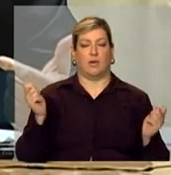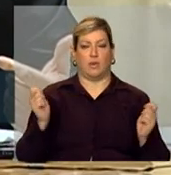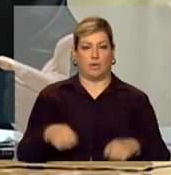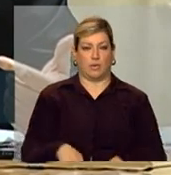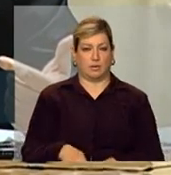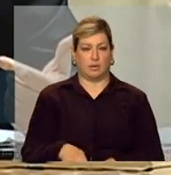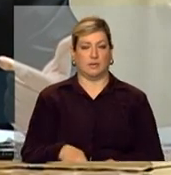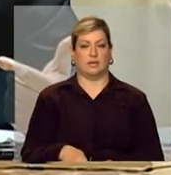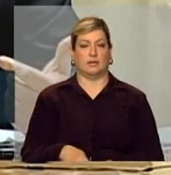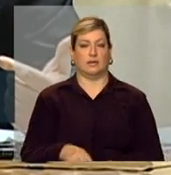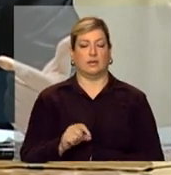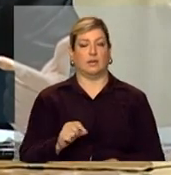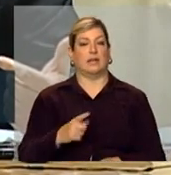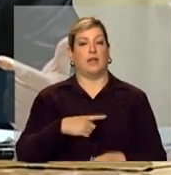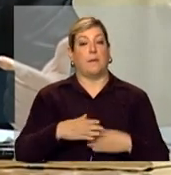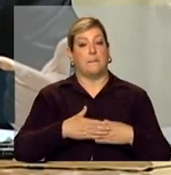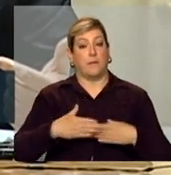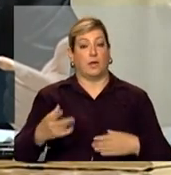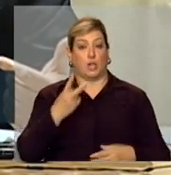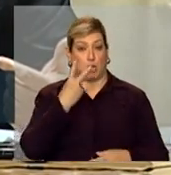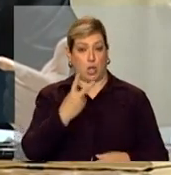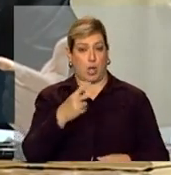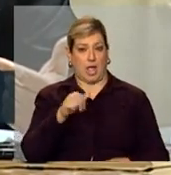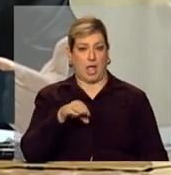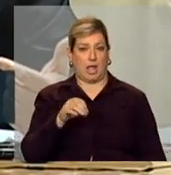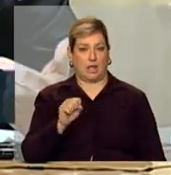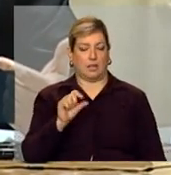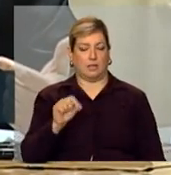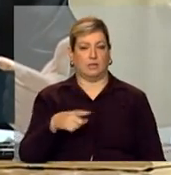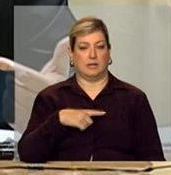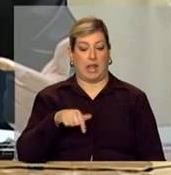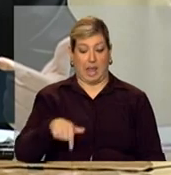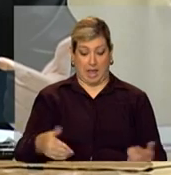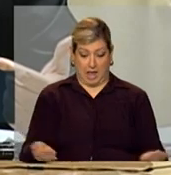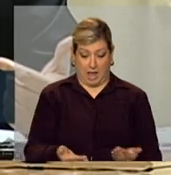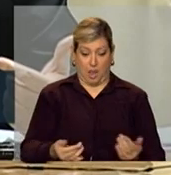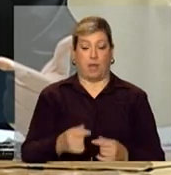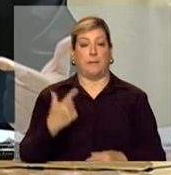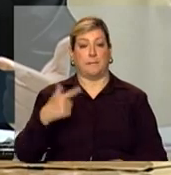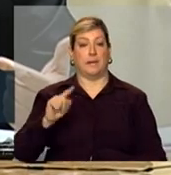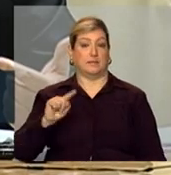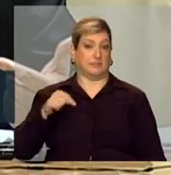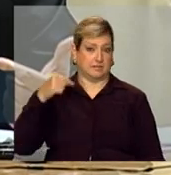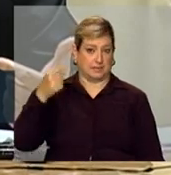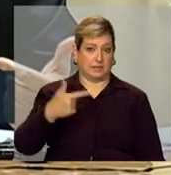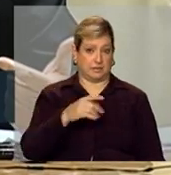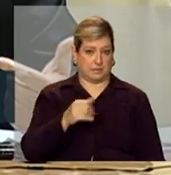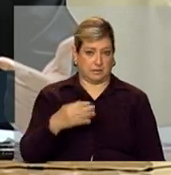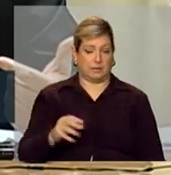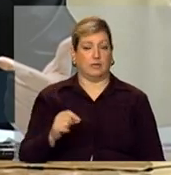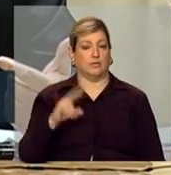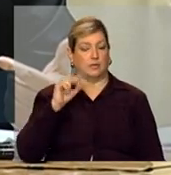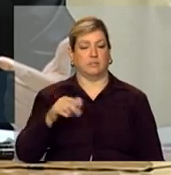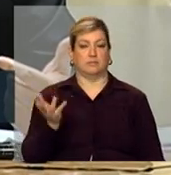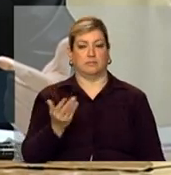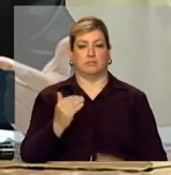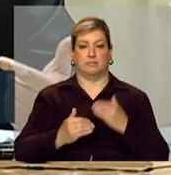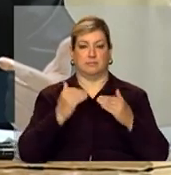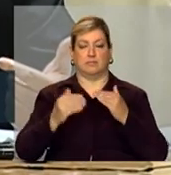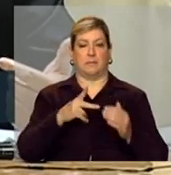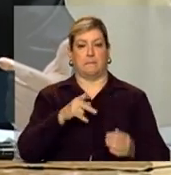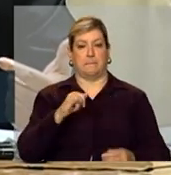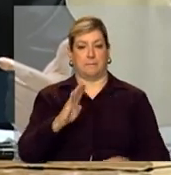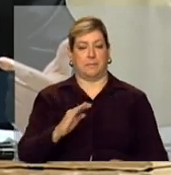termos os próximos 2 anos o ano em curso e mais o próximo ano com um excelente resultado de crescimento do PIB